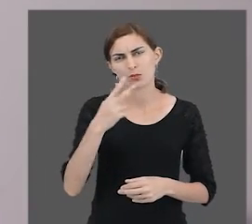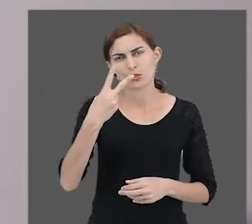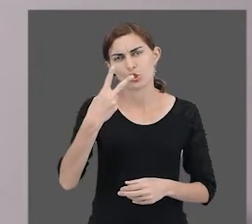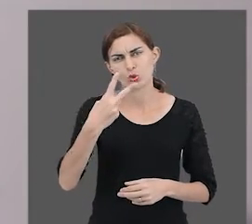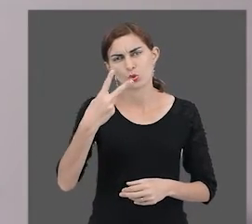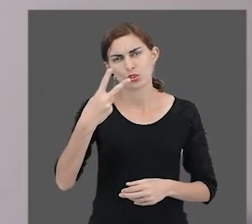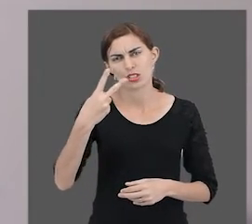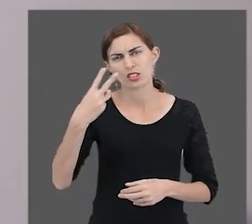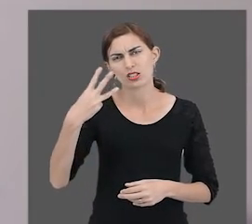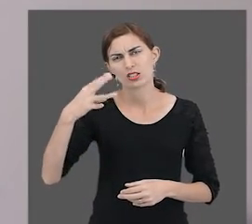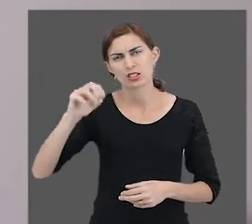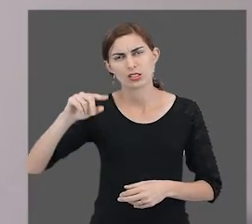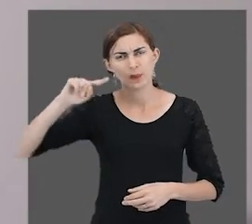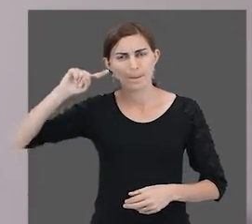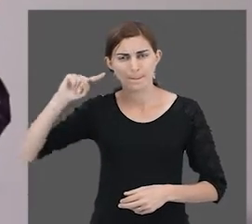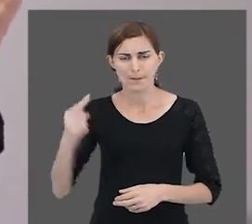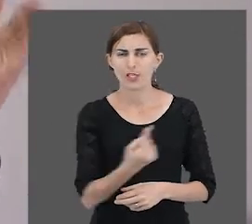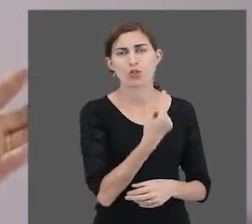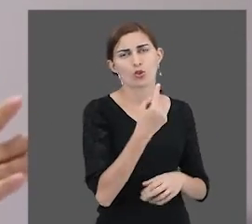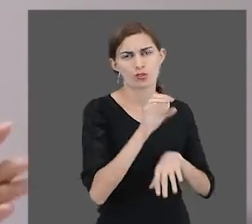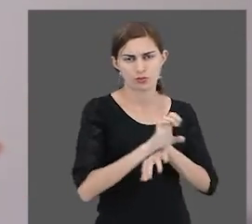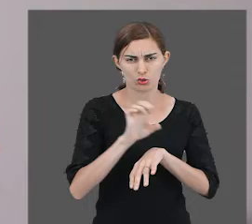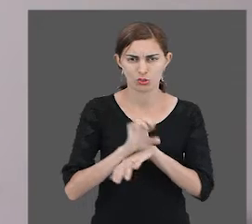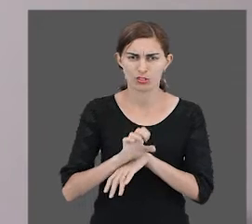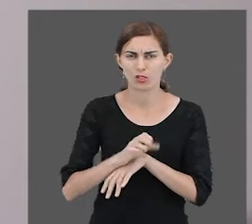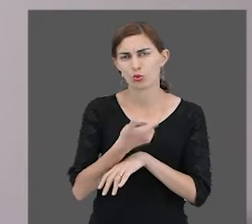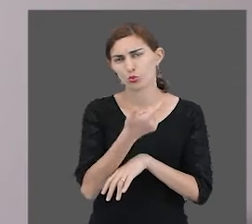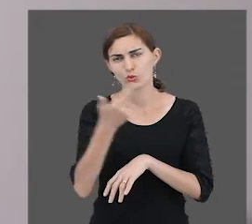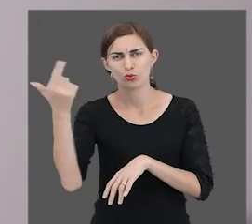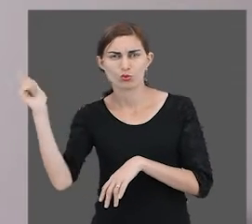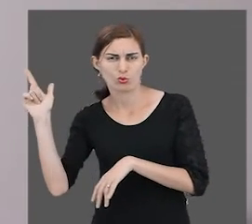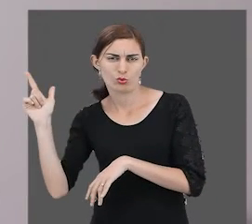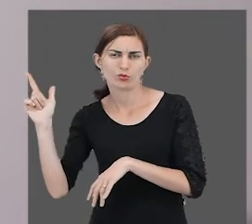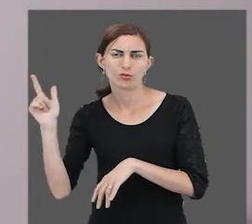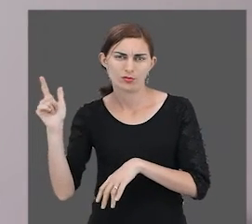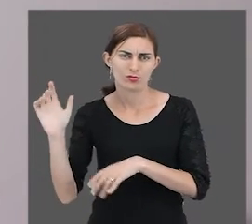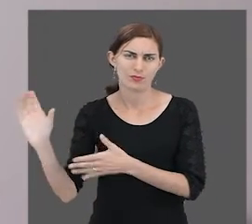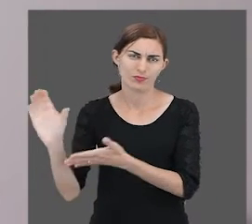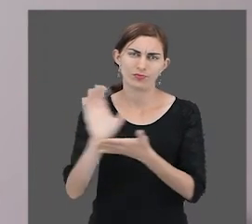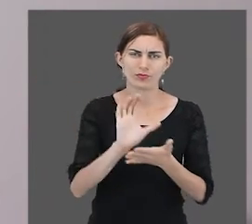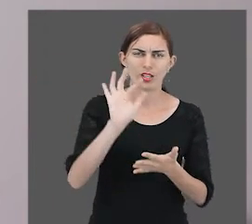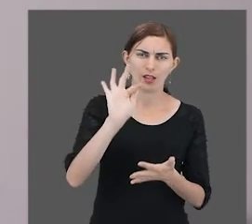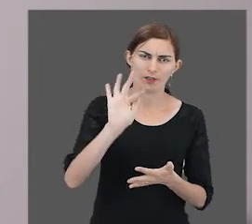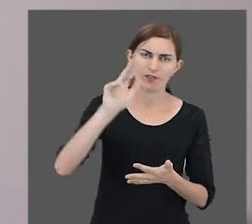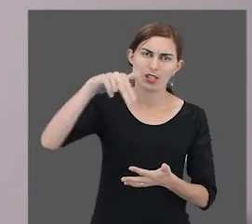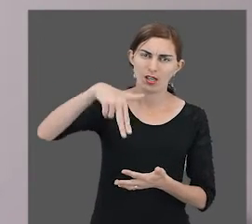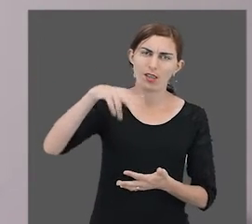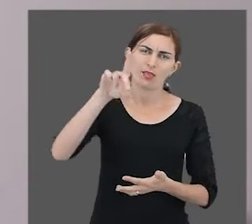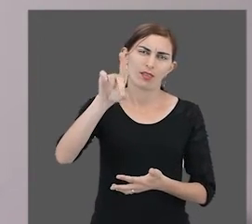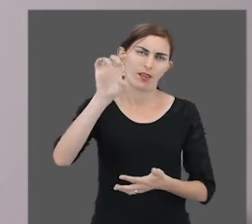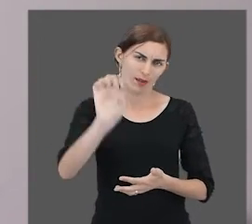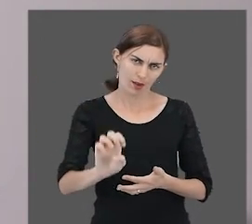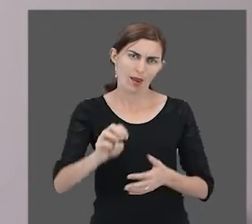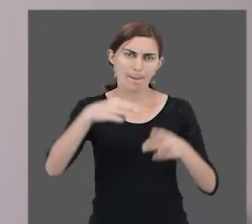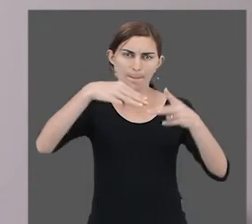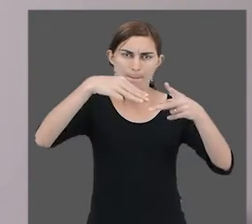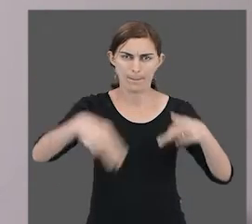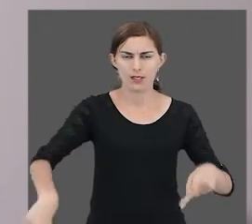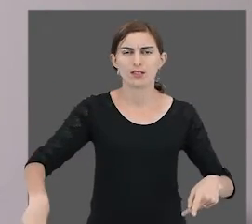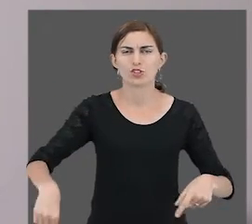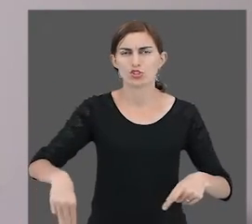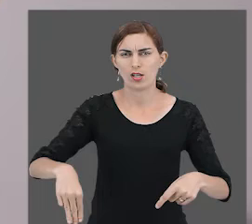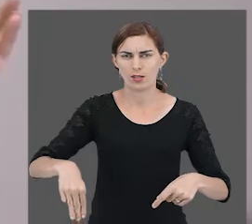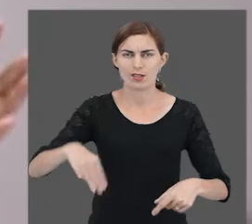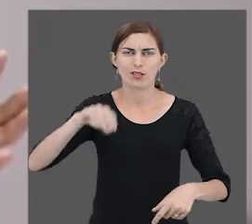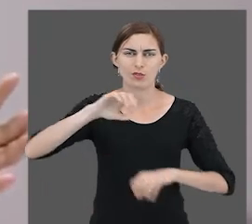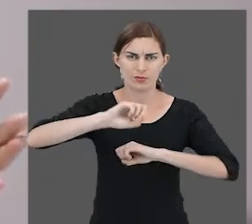para o estado, dos quais 57, 58 milhões são financiados pelo FNDE, né, pelo Ministério da Educação, através do